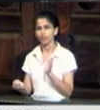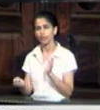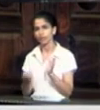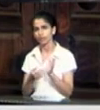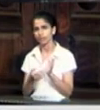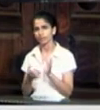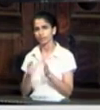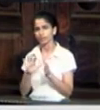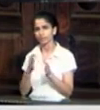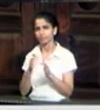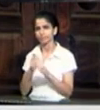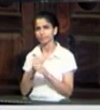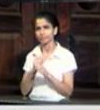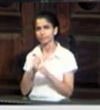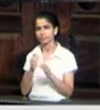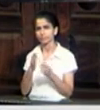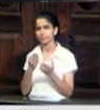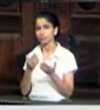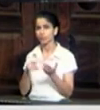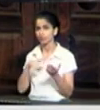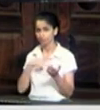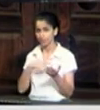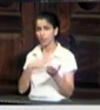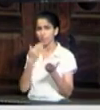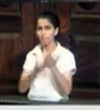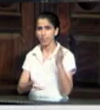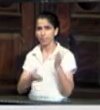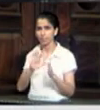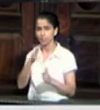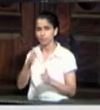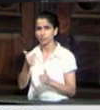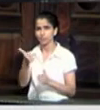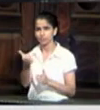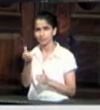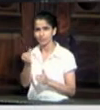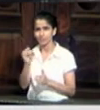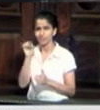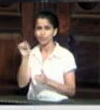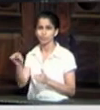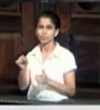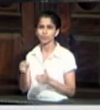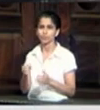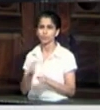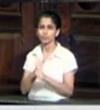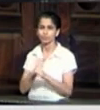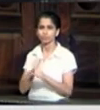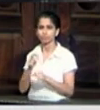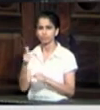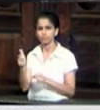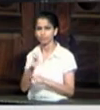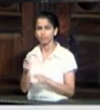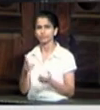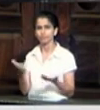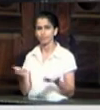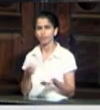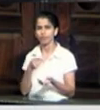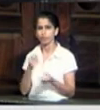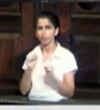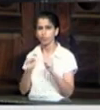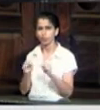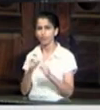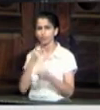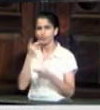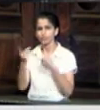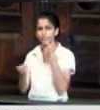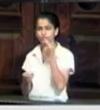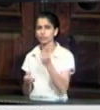levar mais de 16 mil baixas nesses 22 anos, nos permite dizer que é